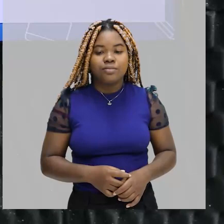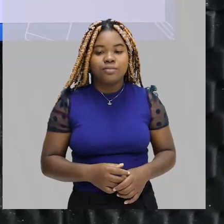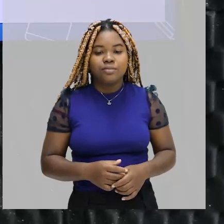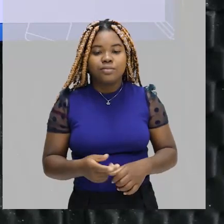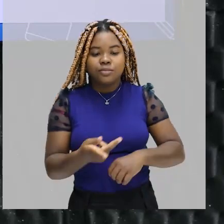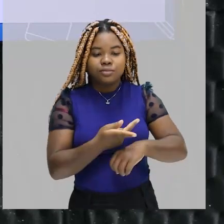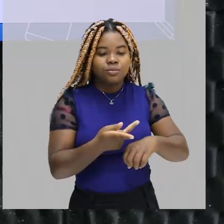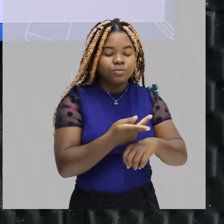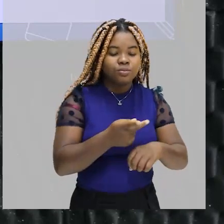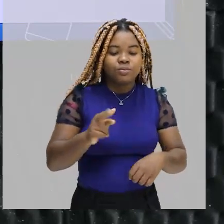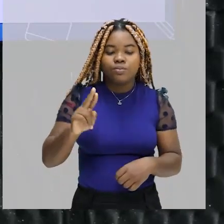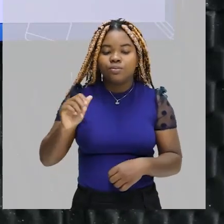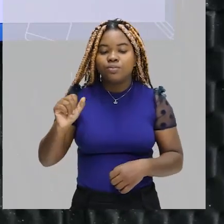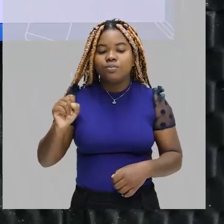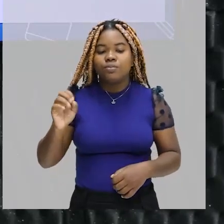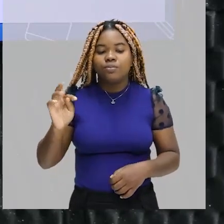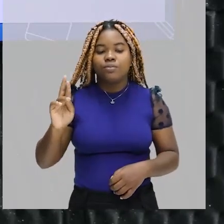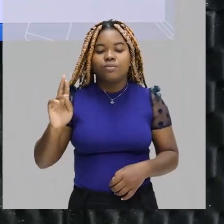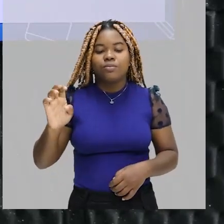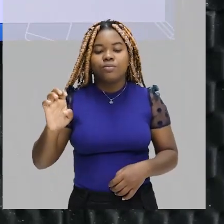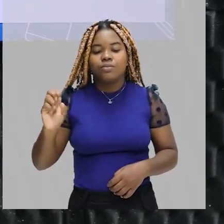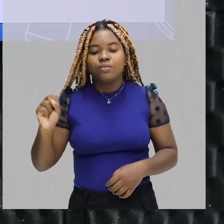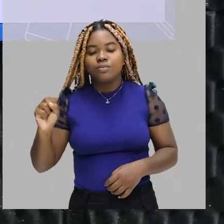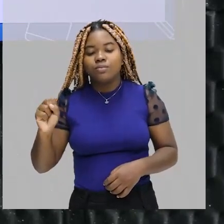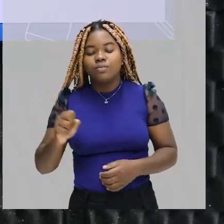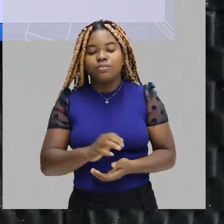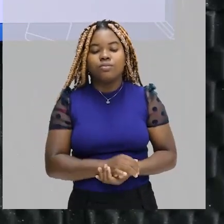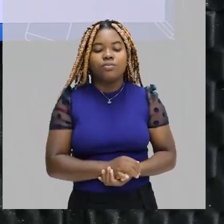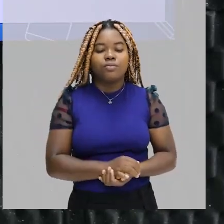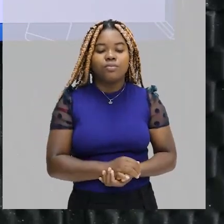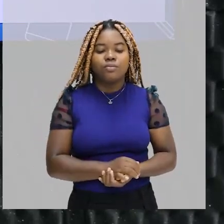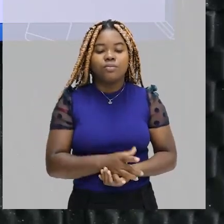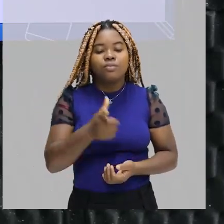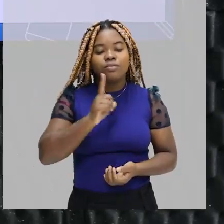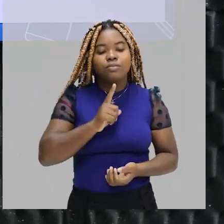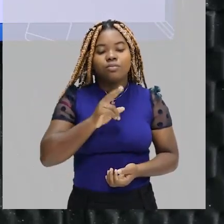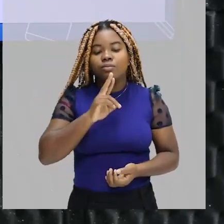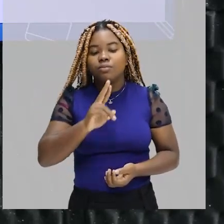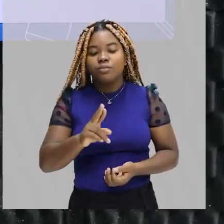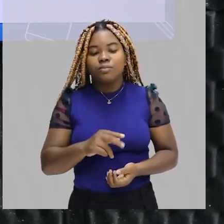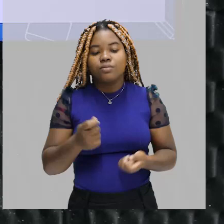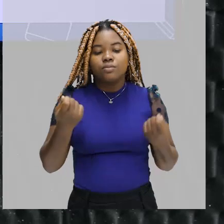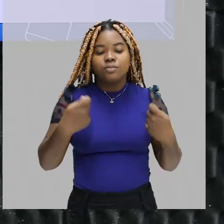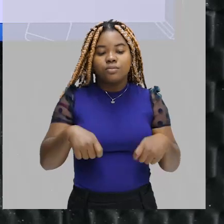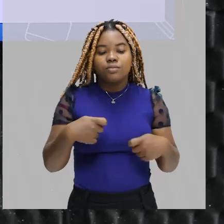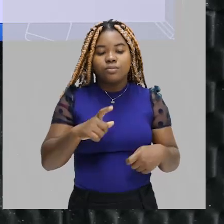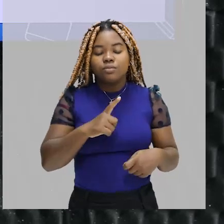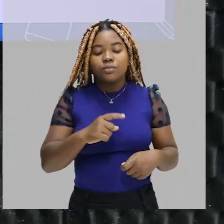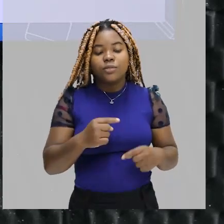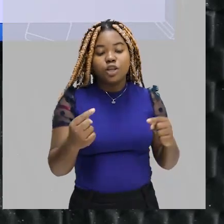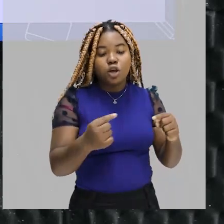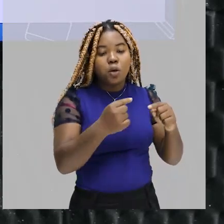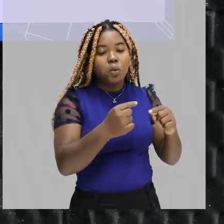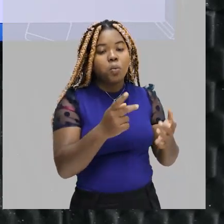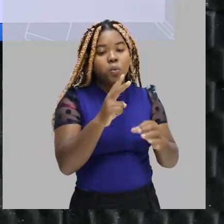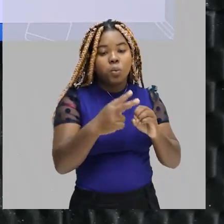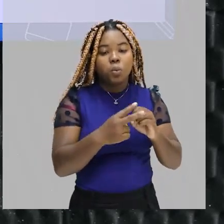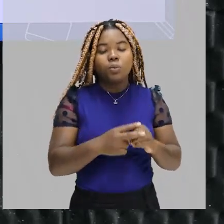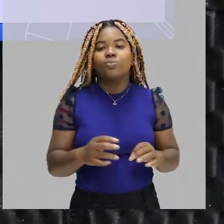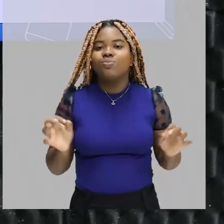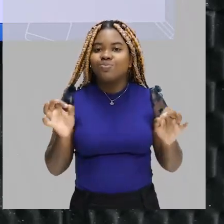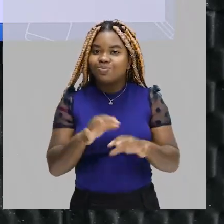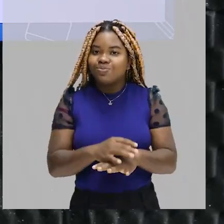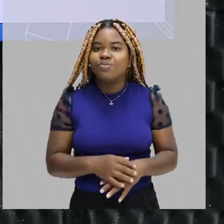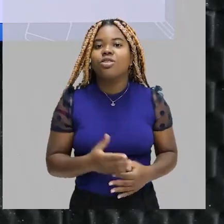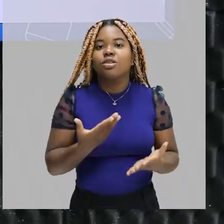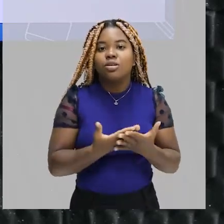ou rastrear. Sempre lembrando que para eu considerar a resposta, eu considerei a concordância, ok? Pessoal, nessa aula